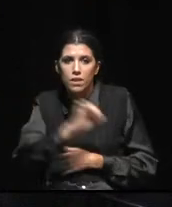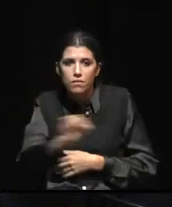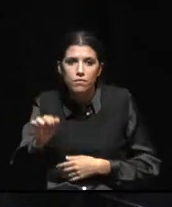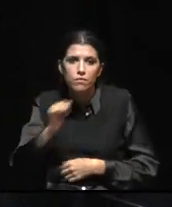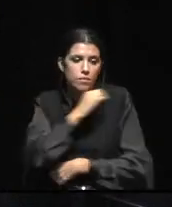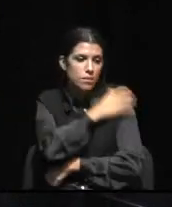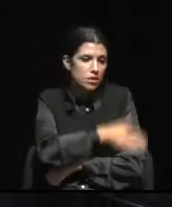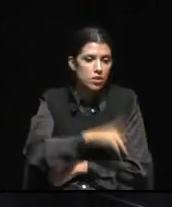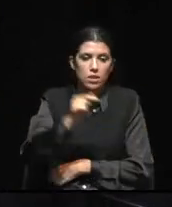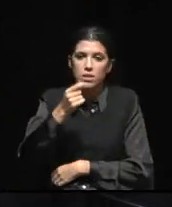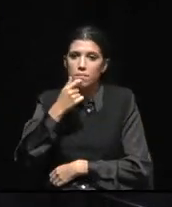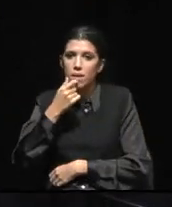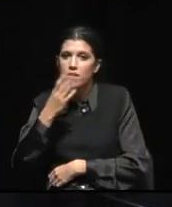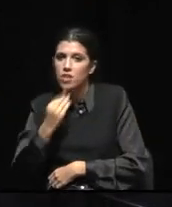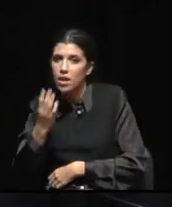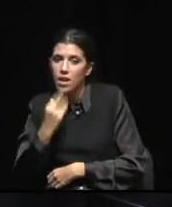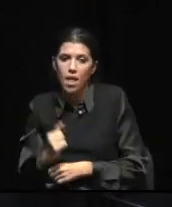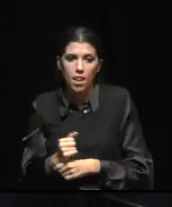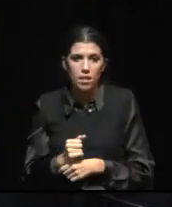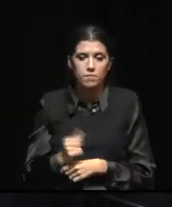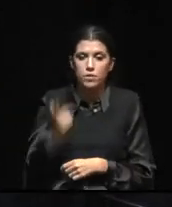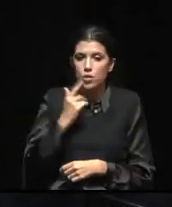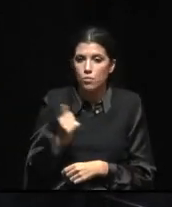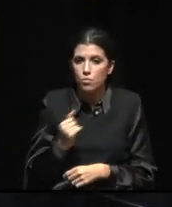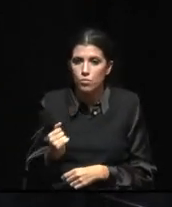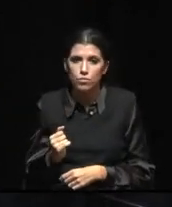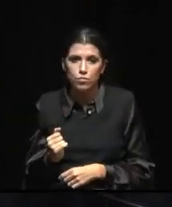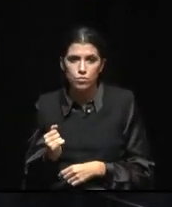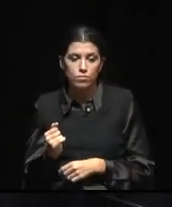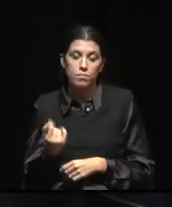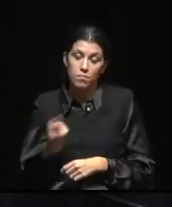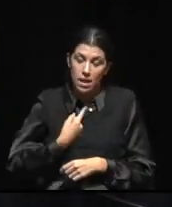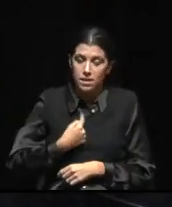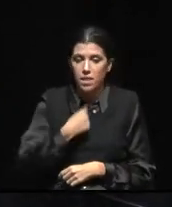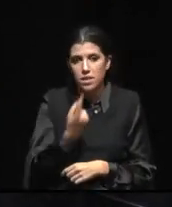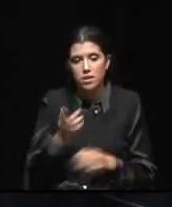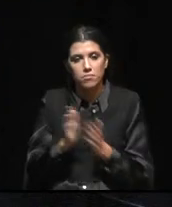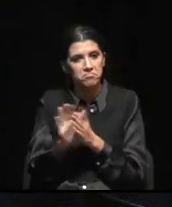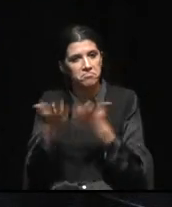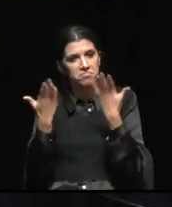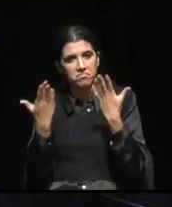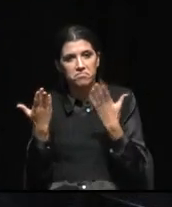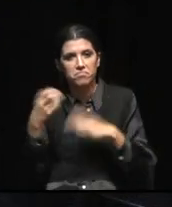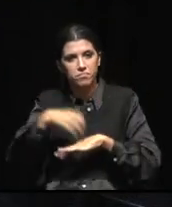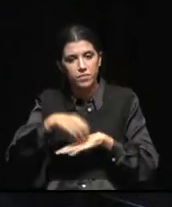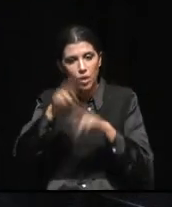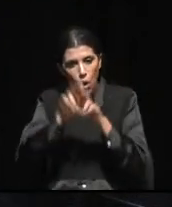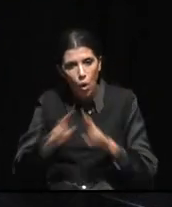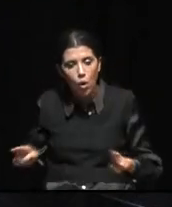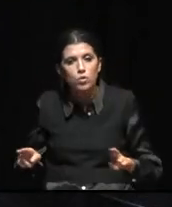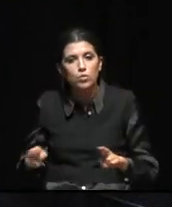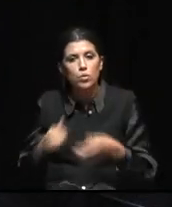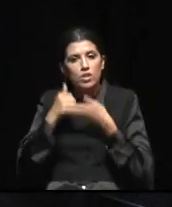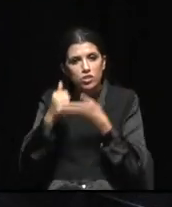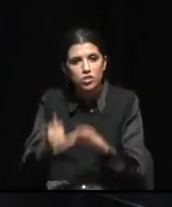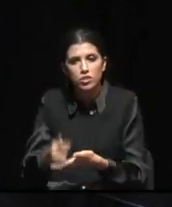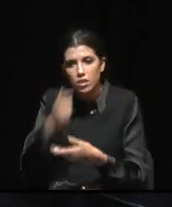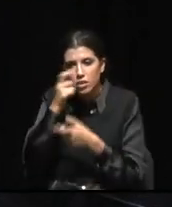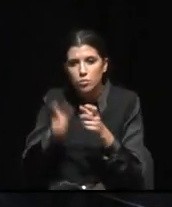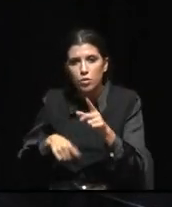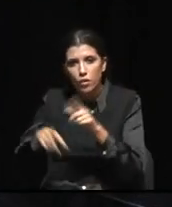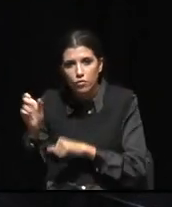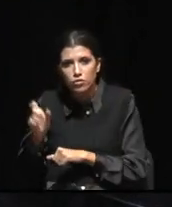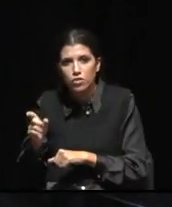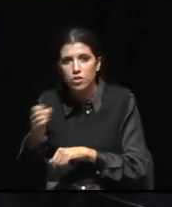e palestinianos não podemos deixar de saudar o papel crucial da agência das nações unidas de Assistência aos refugiados da